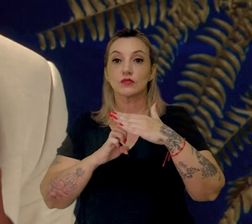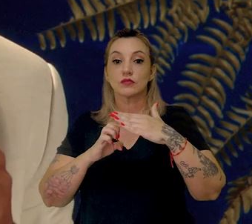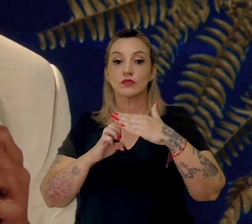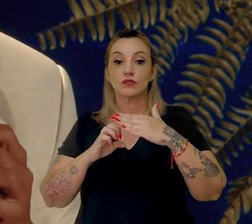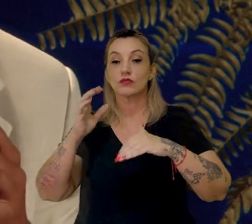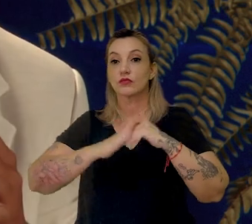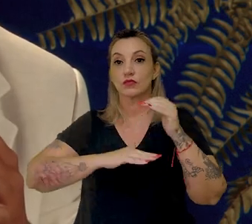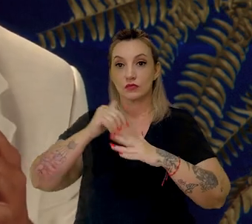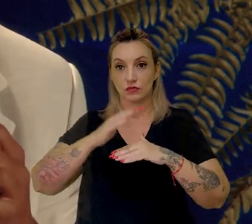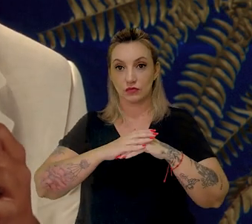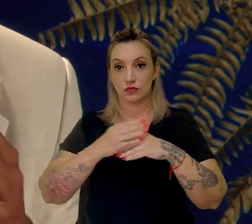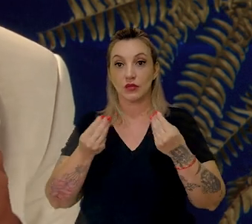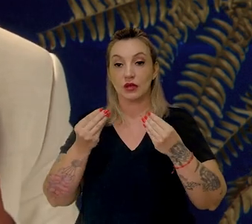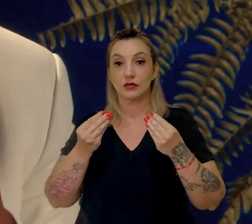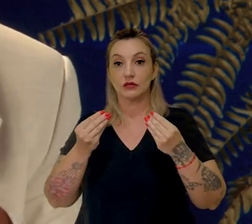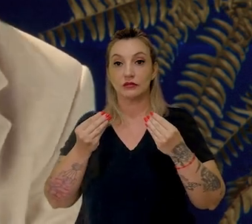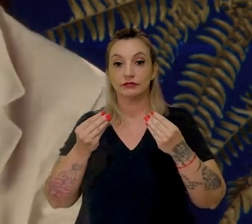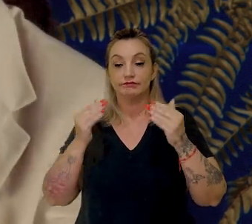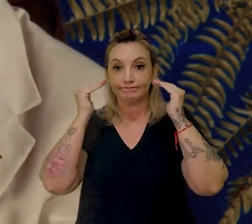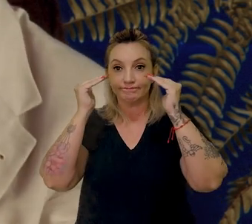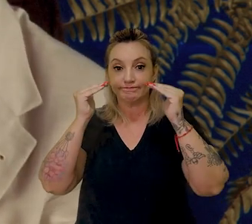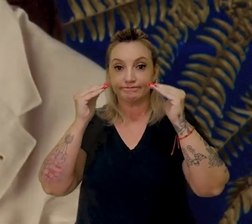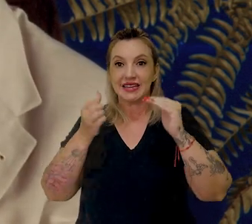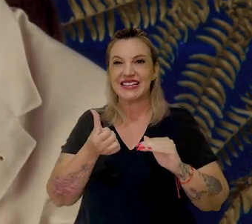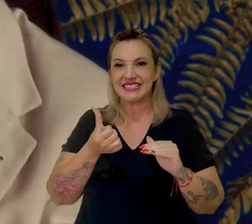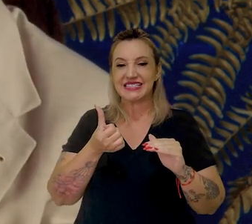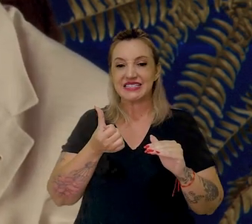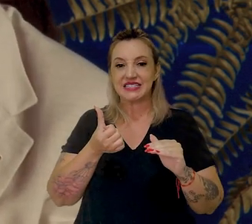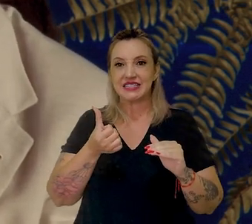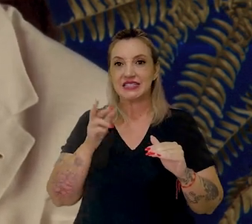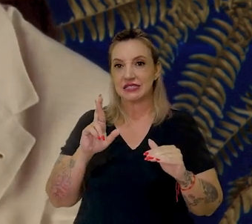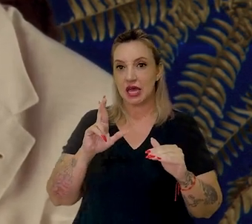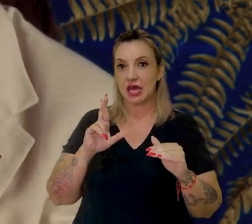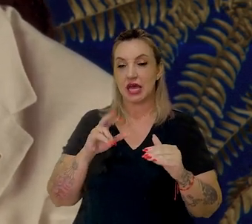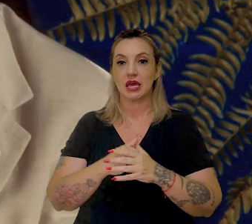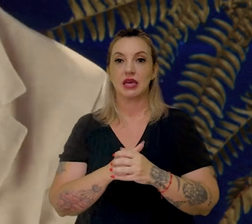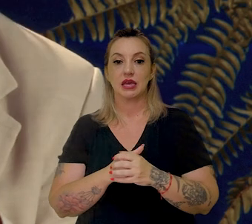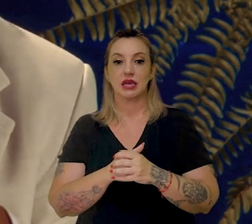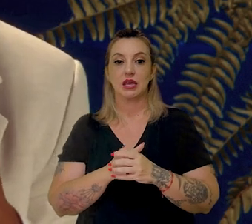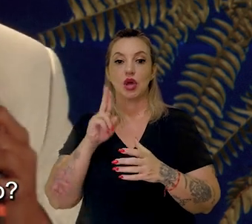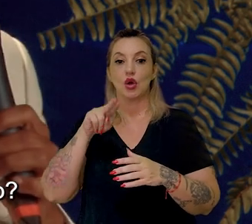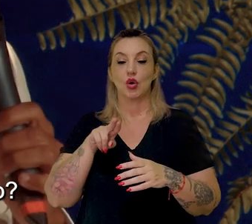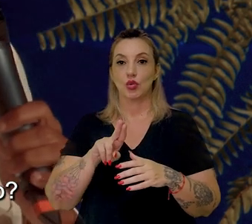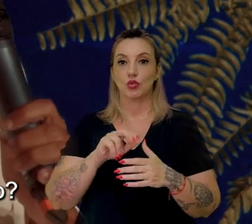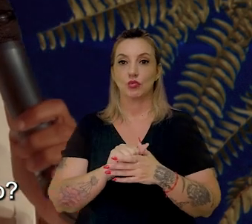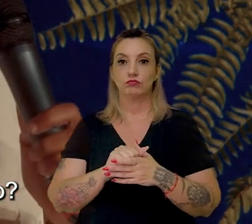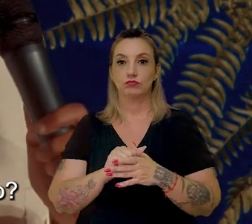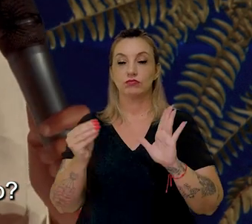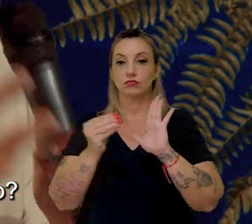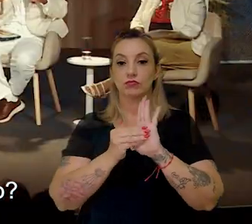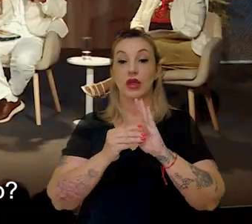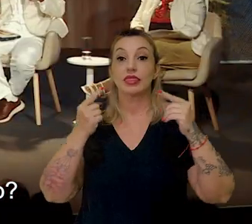campo da construção vão responder a aqueles seis R né que a a on abit tá colocando